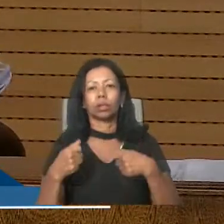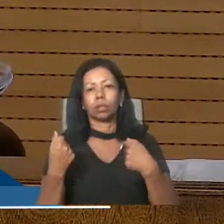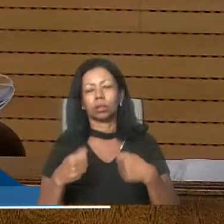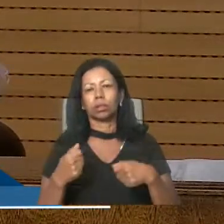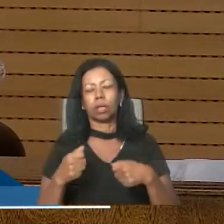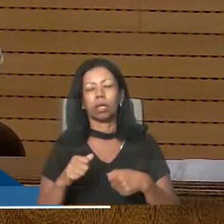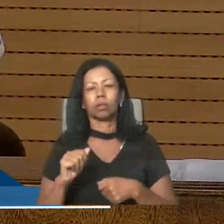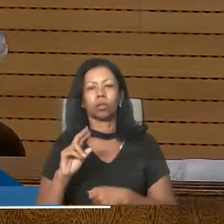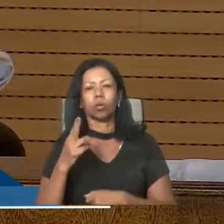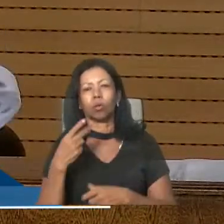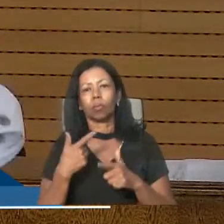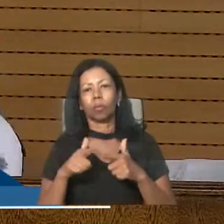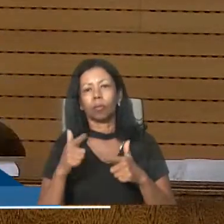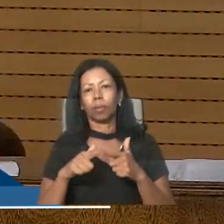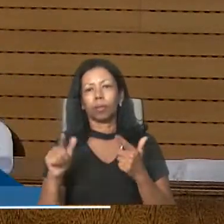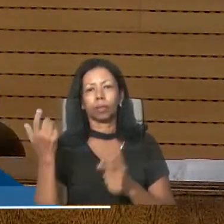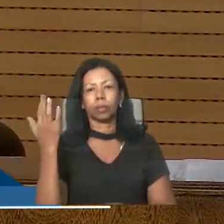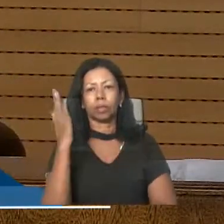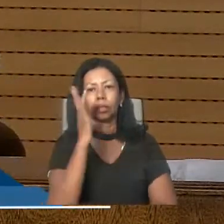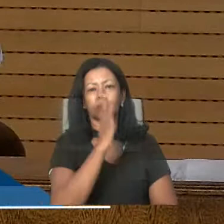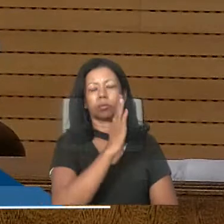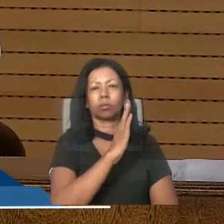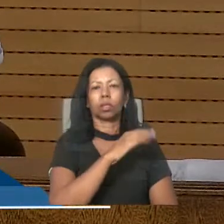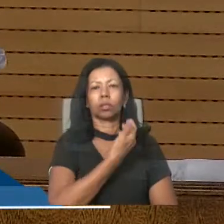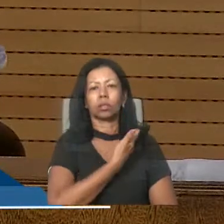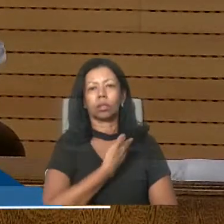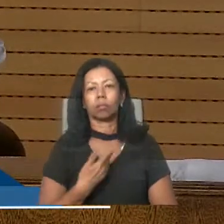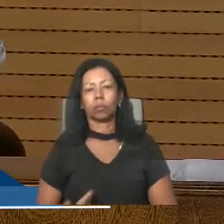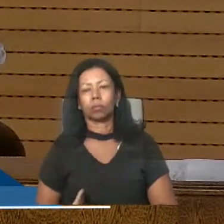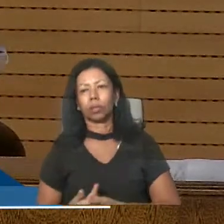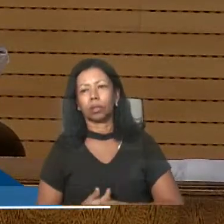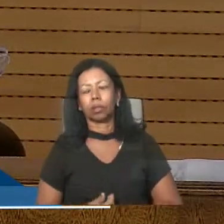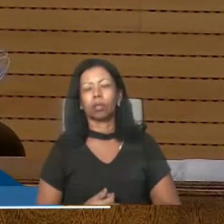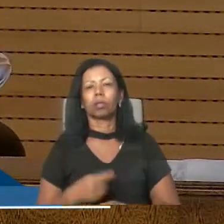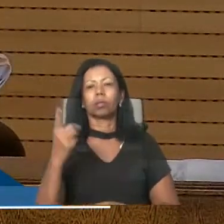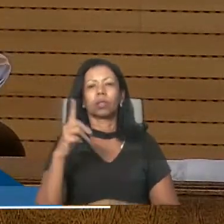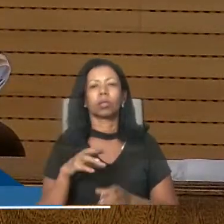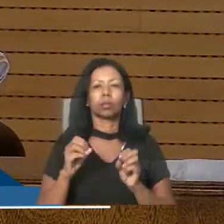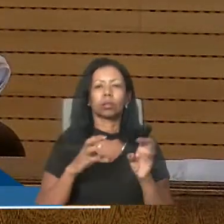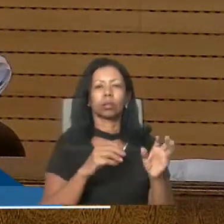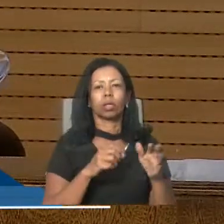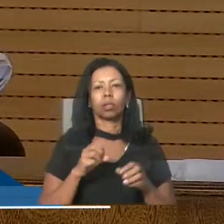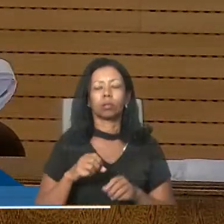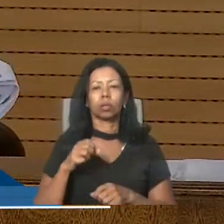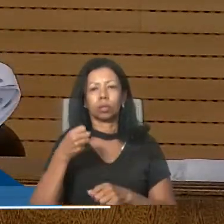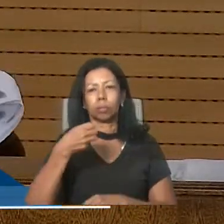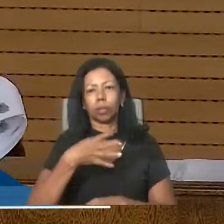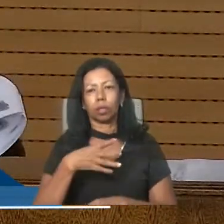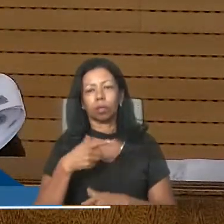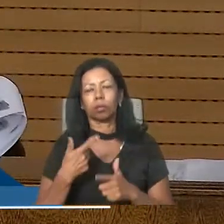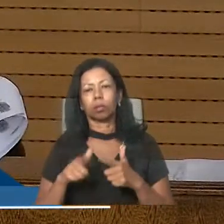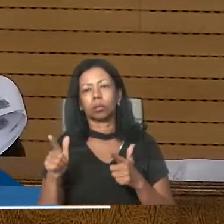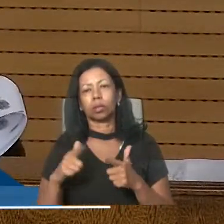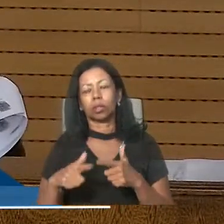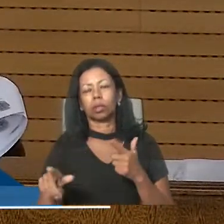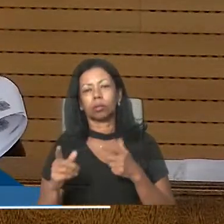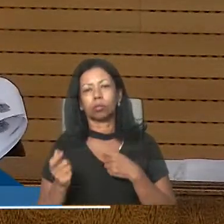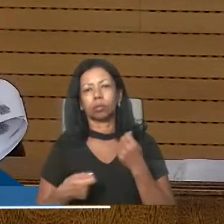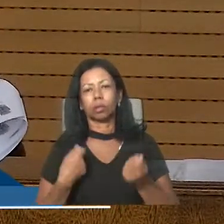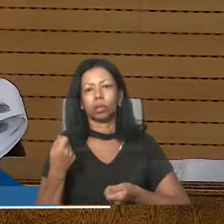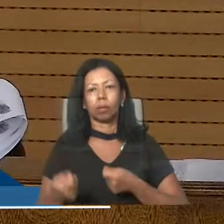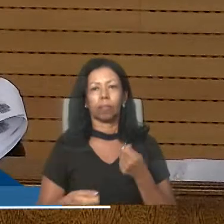pública. Por fim, os autos vieram instruídos com a declaração estimativa do impacto orçamentário e